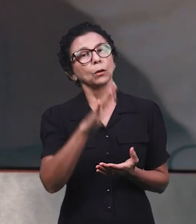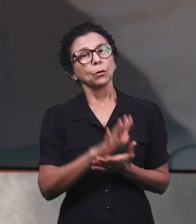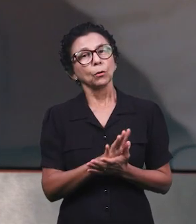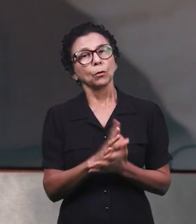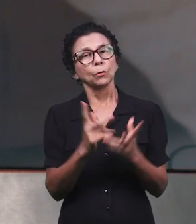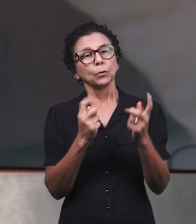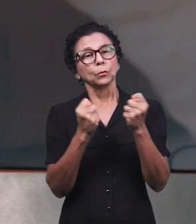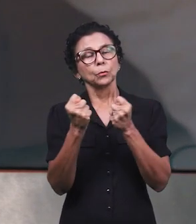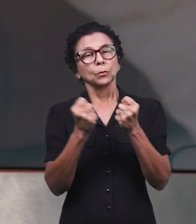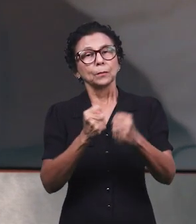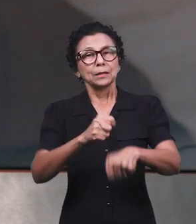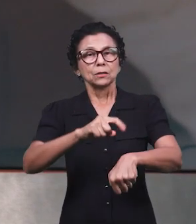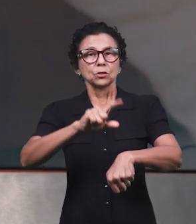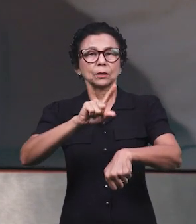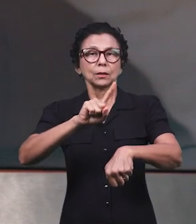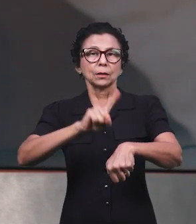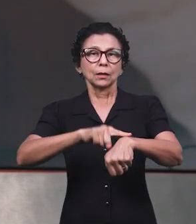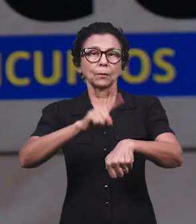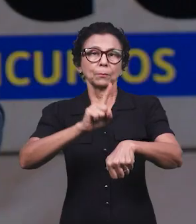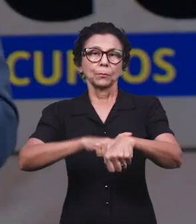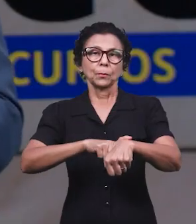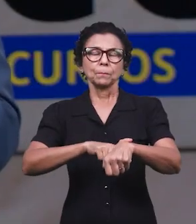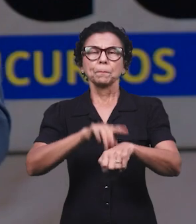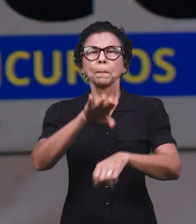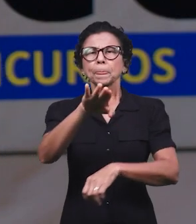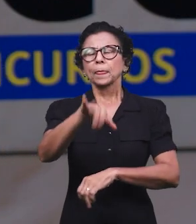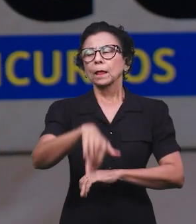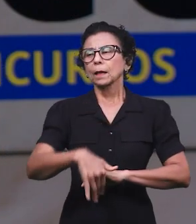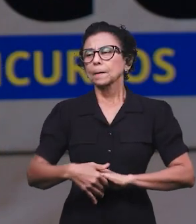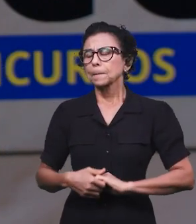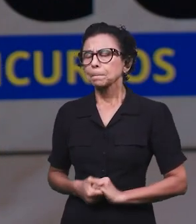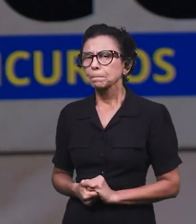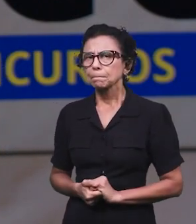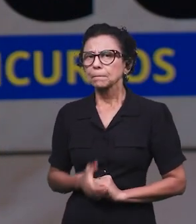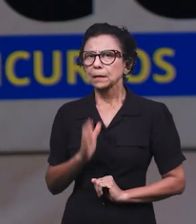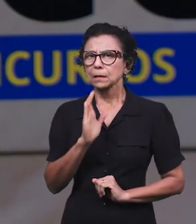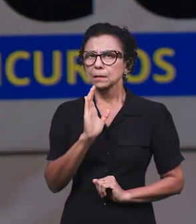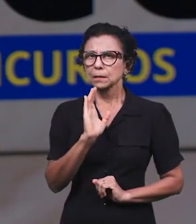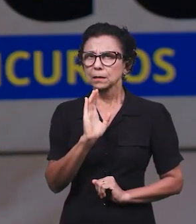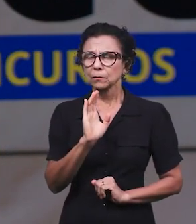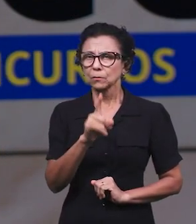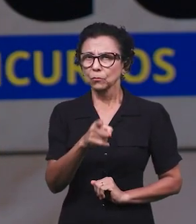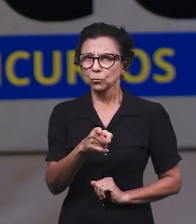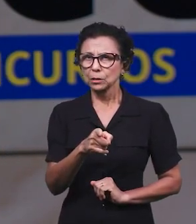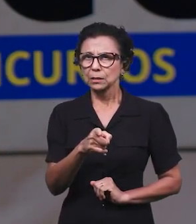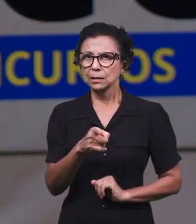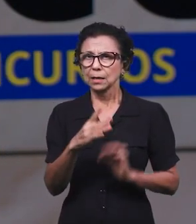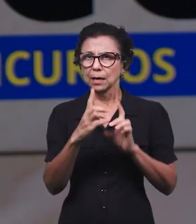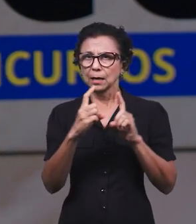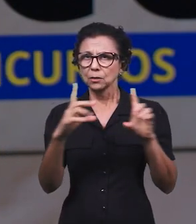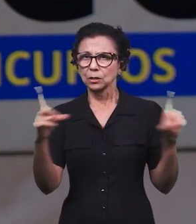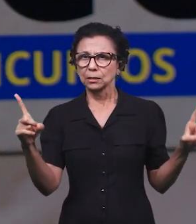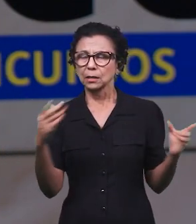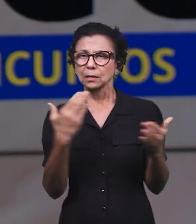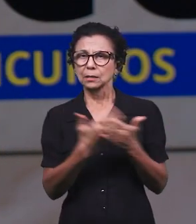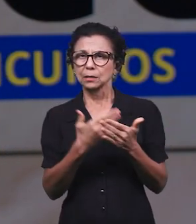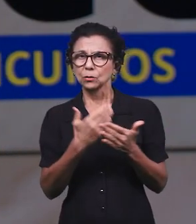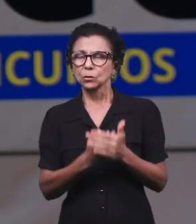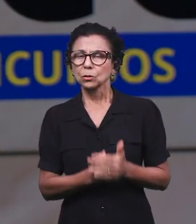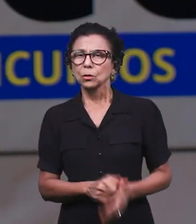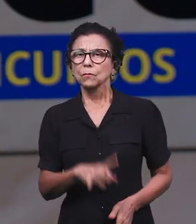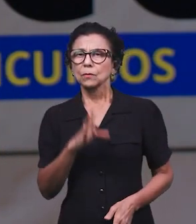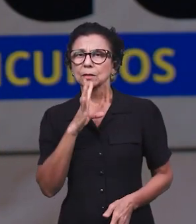de tempo, tá certo? Você já estuda à distância? Você já conhece algum tipo de plataforma